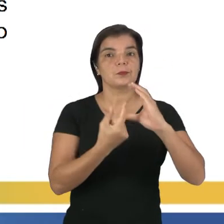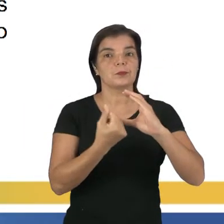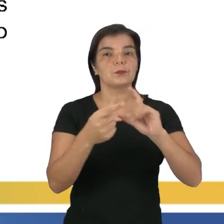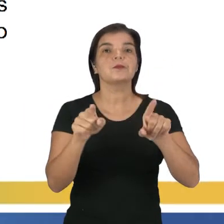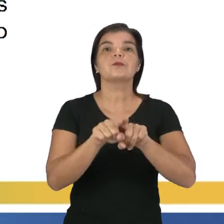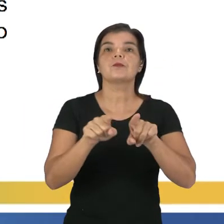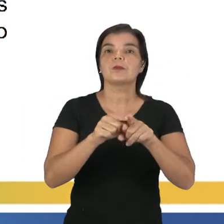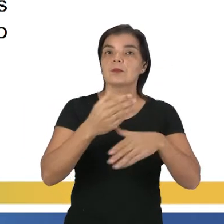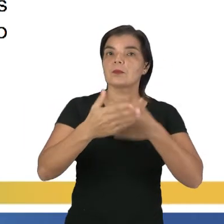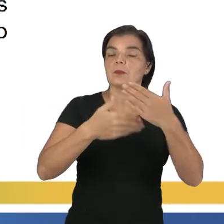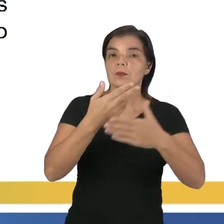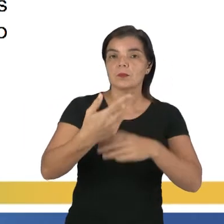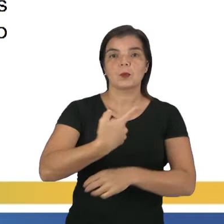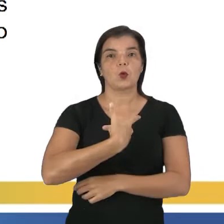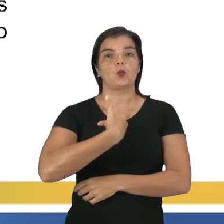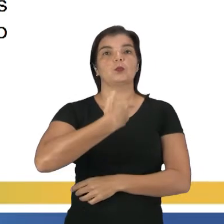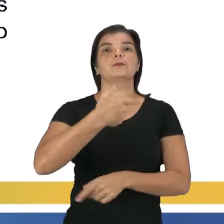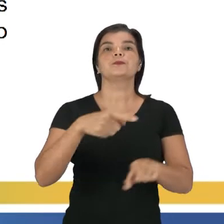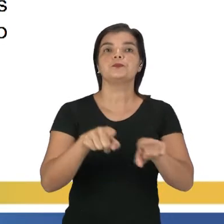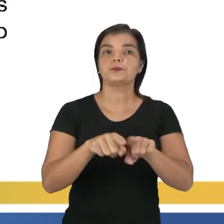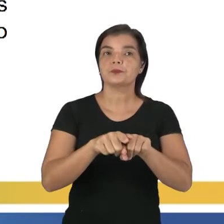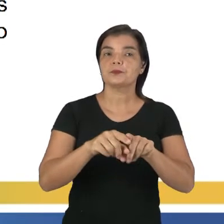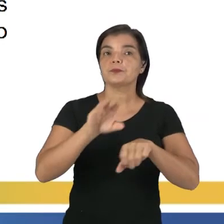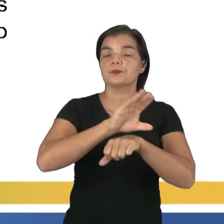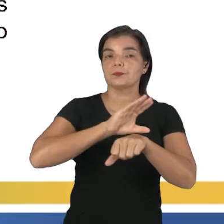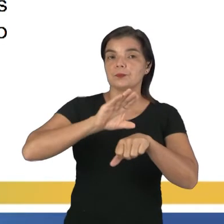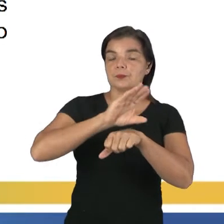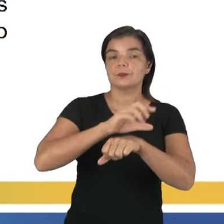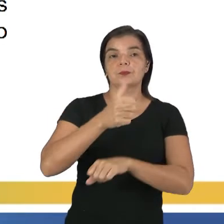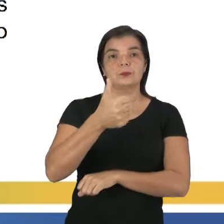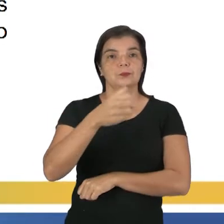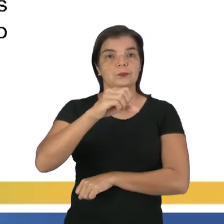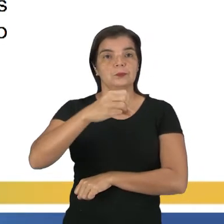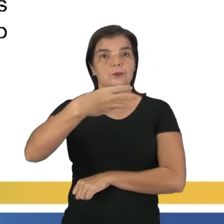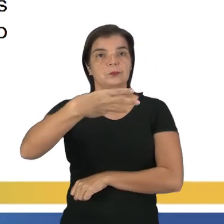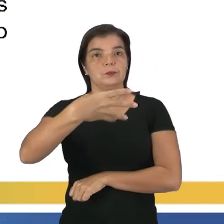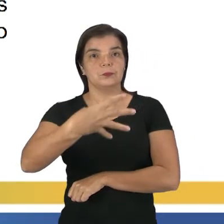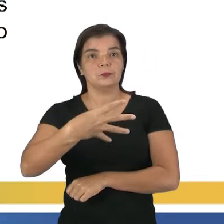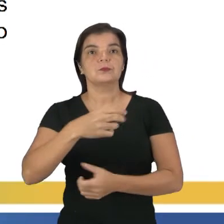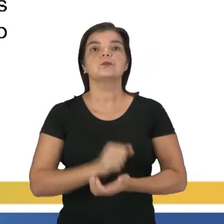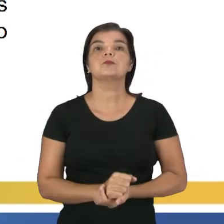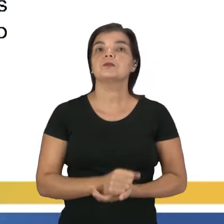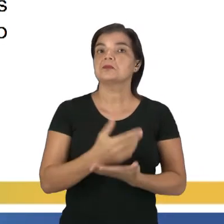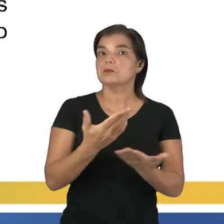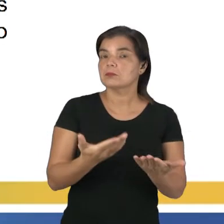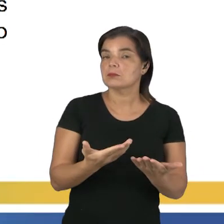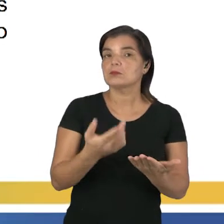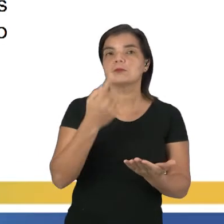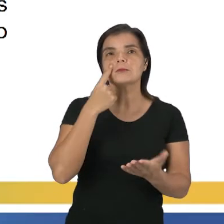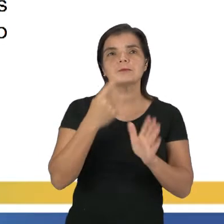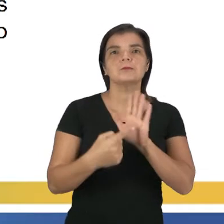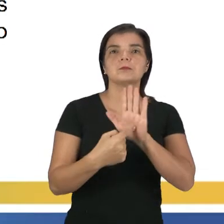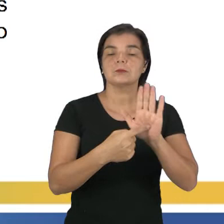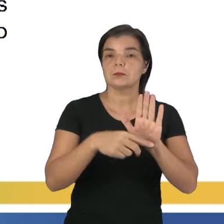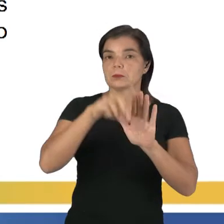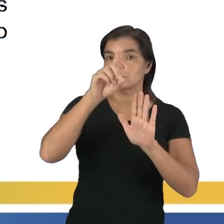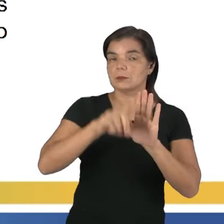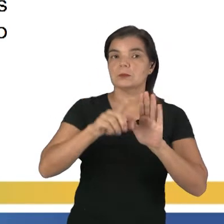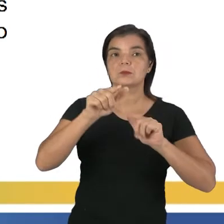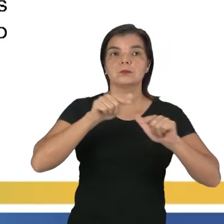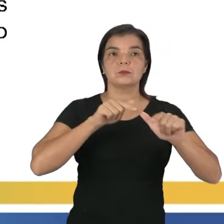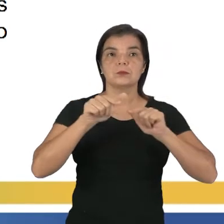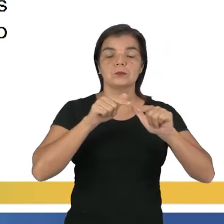a partir do governo de Vargas, com a Constituição de 1934. Nessa Constituição